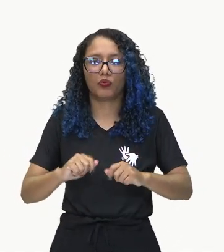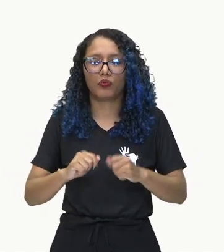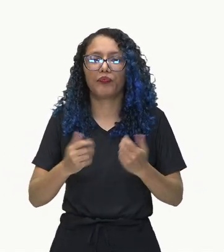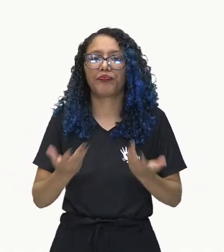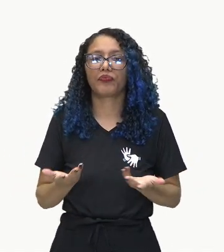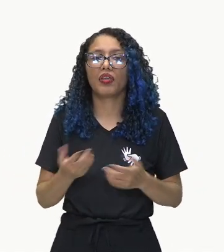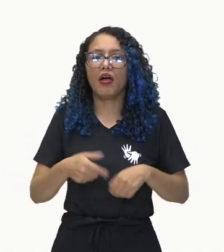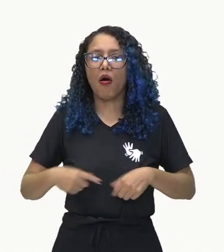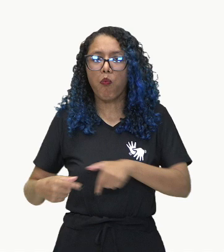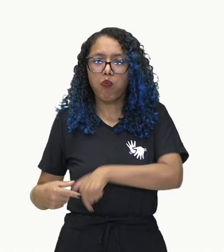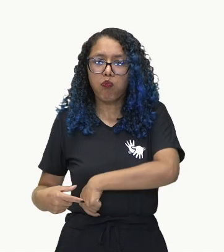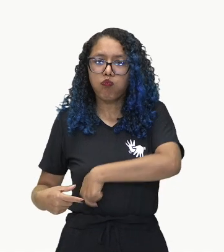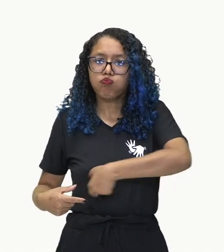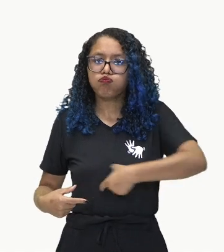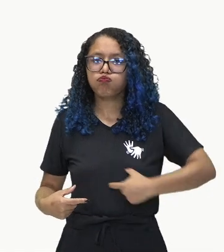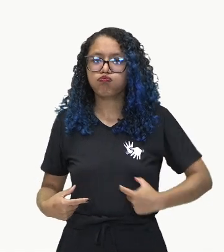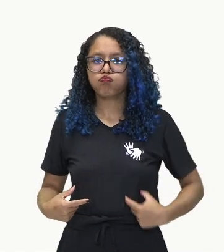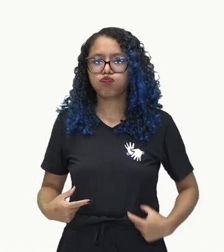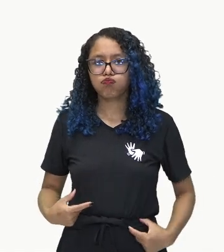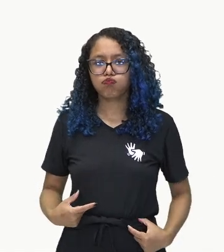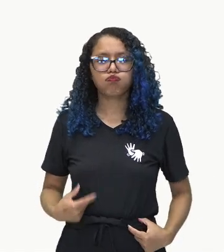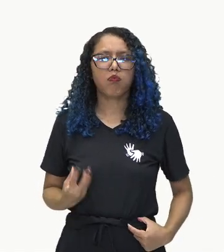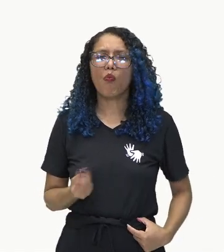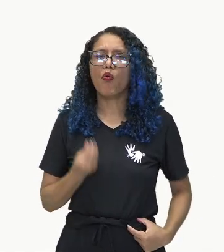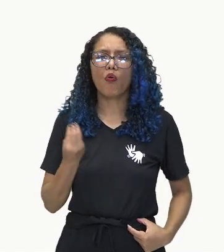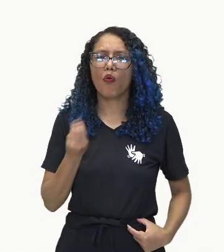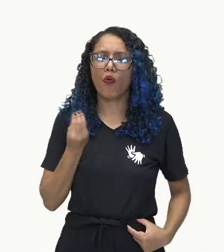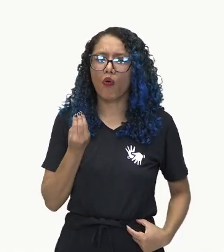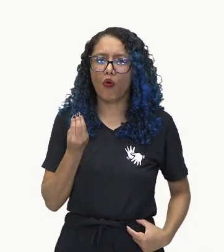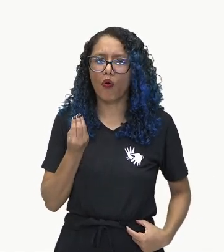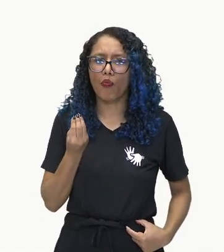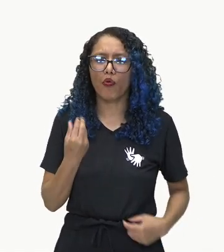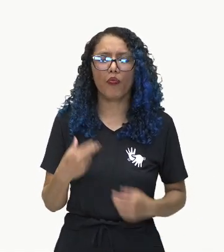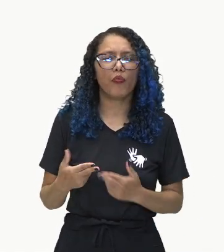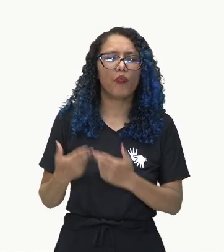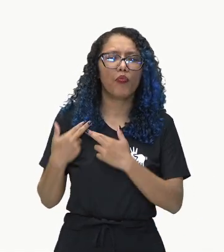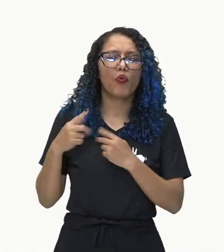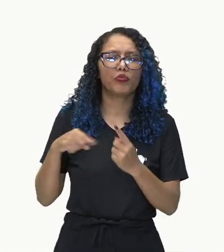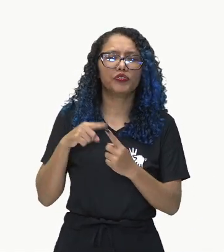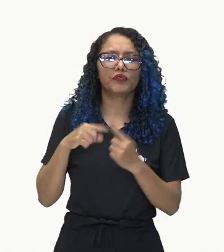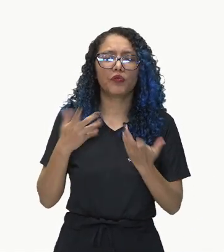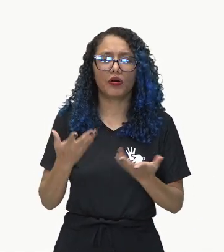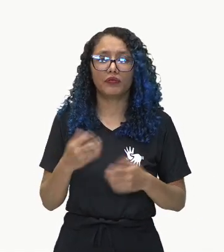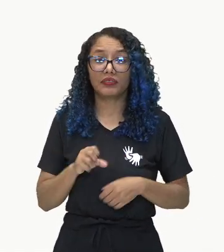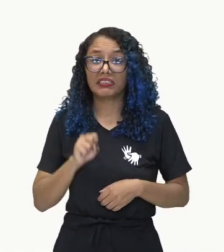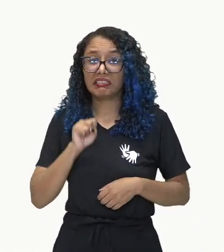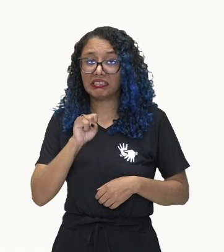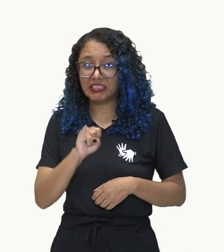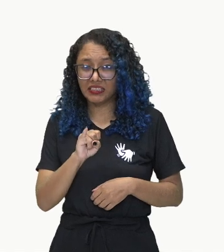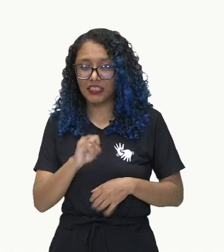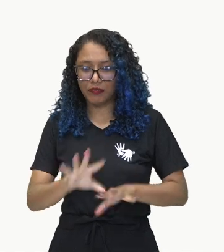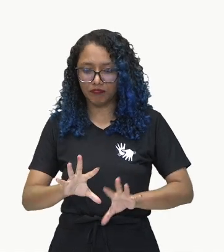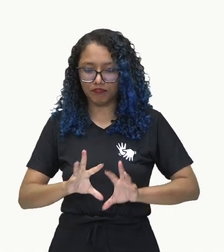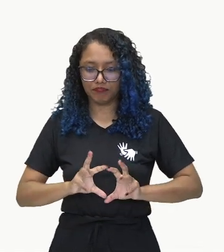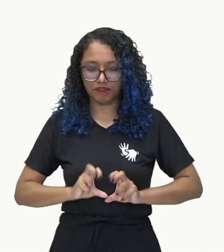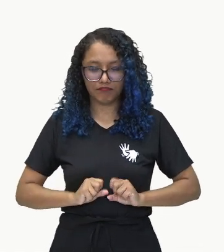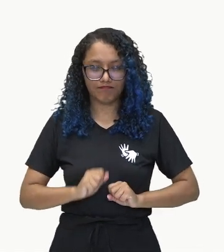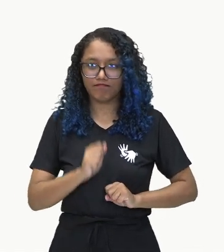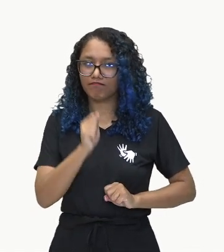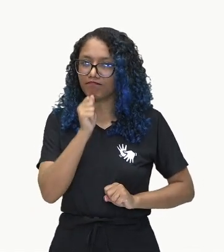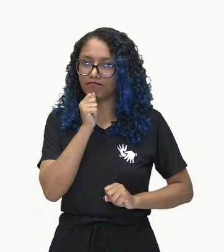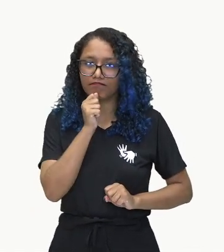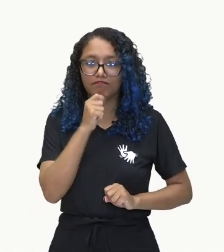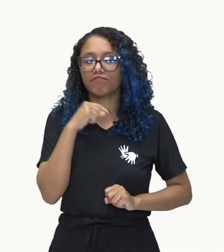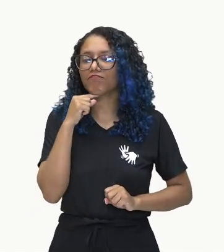material não digerido, tudo que não foi absorvido pelo intestino, pelas microvilosidades presentes no